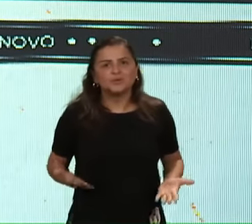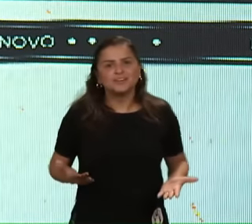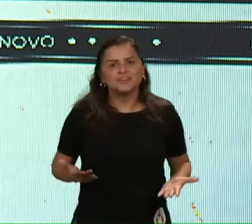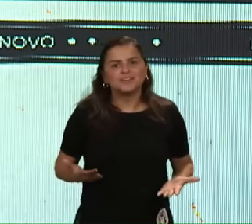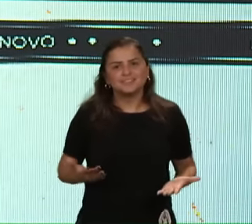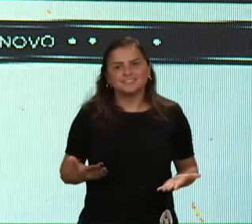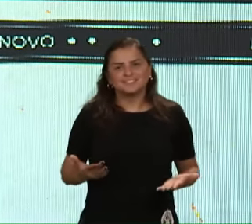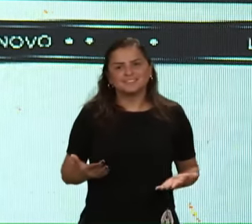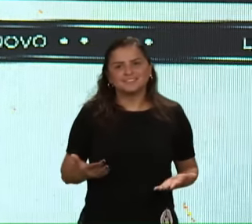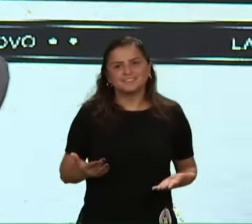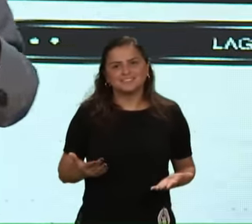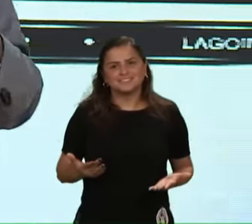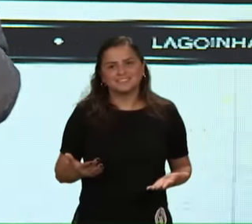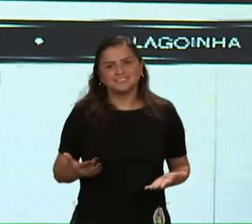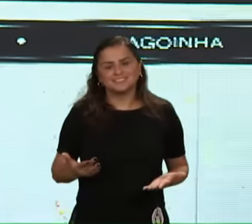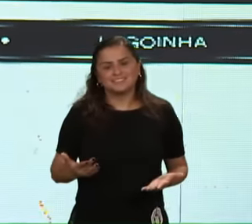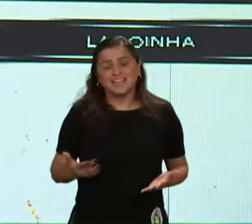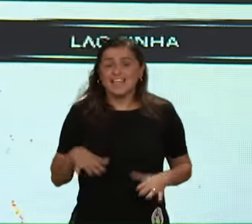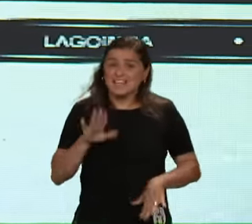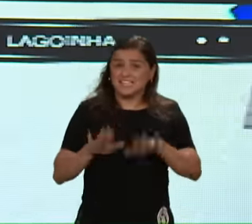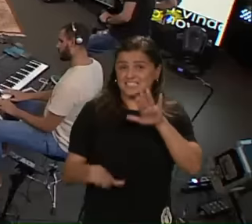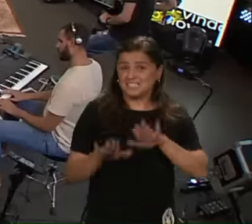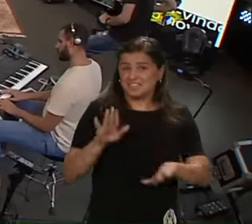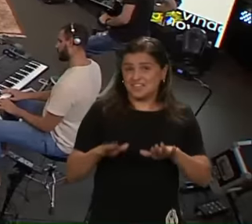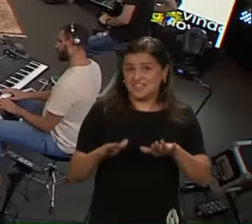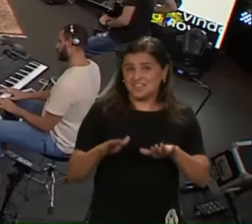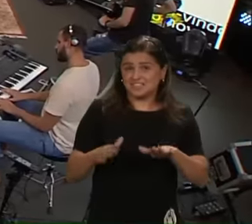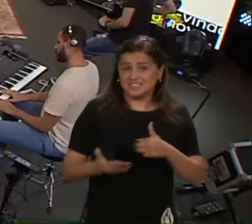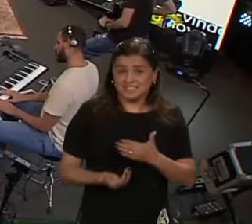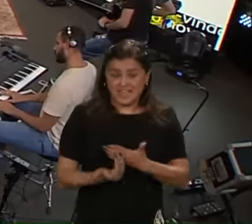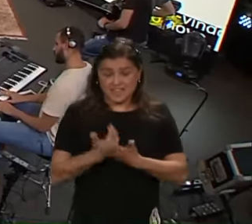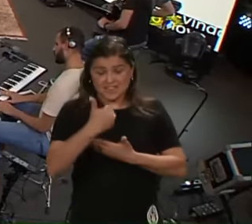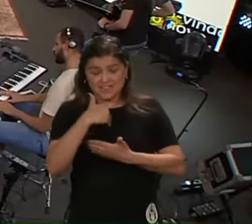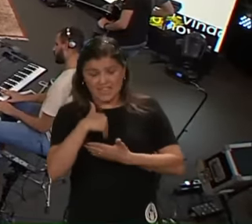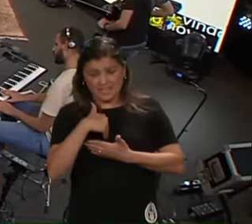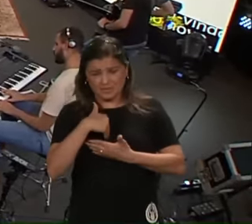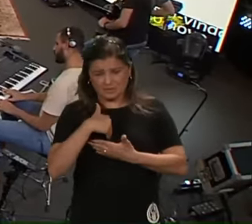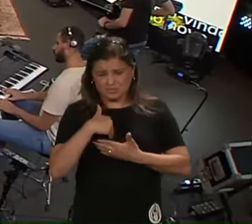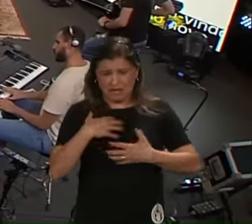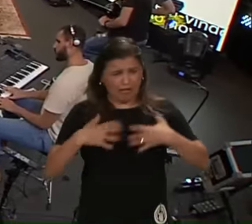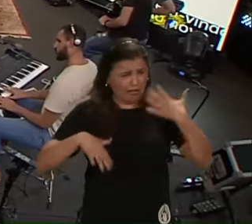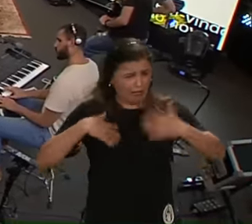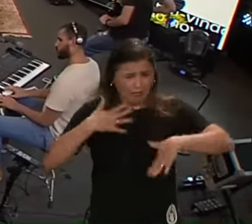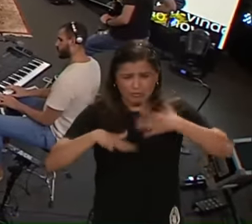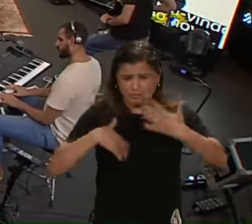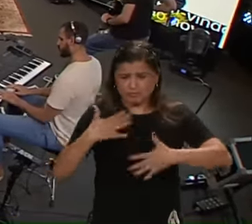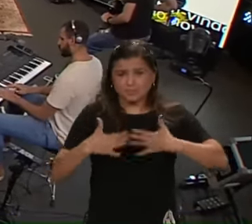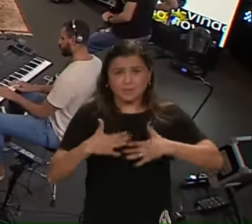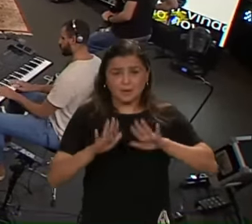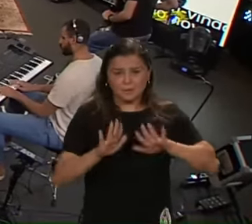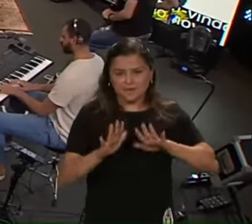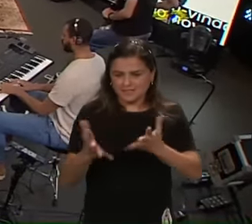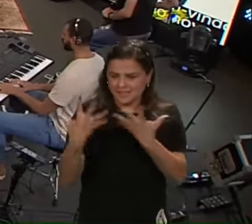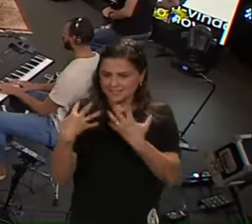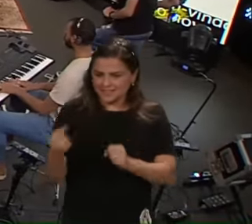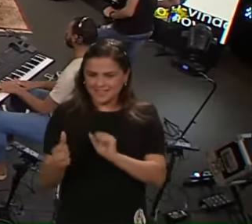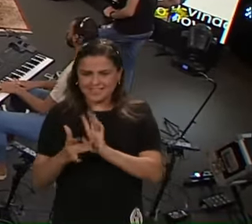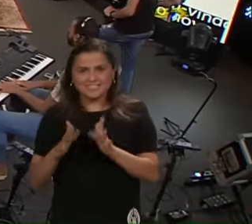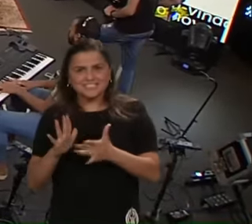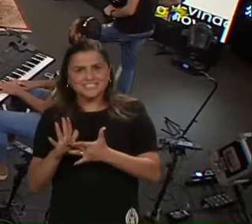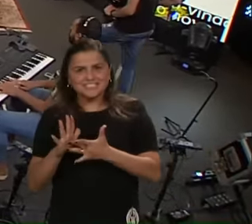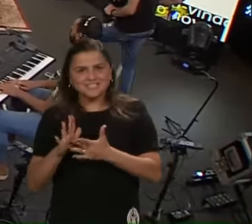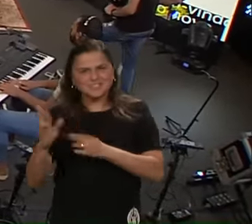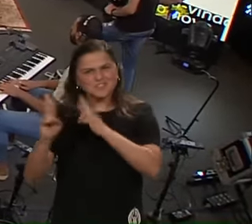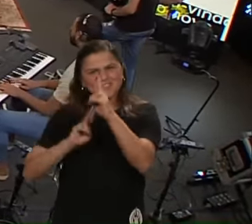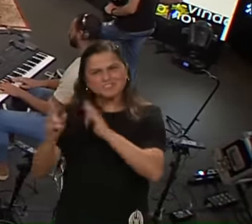É aqueles que estão vivendo o inferno interior, quando vêm para Jesus, começam a viver o céu.